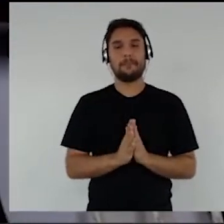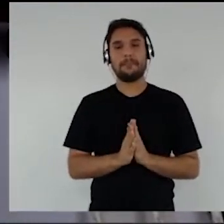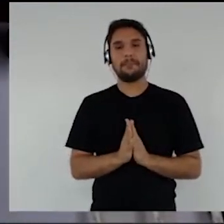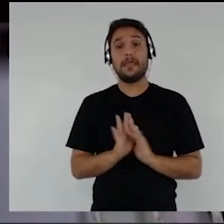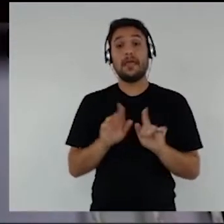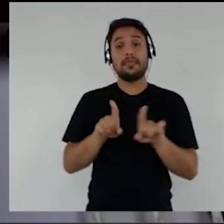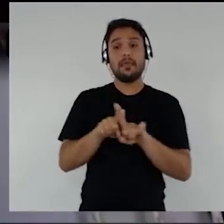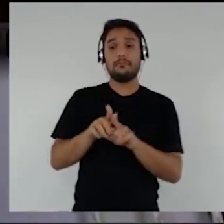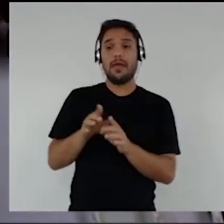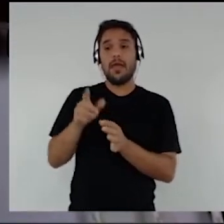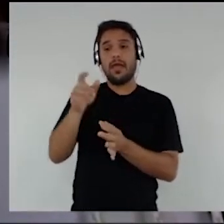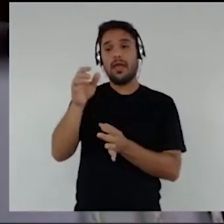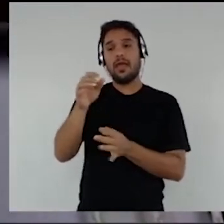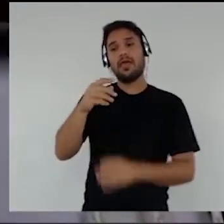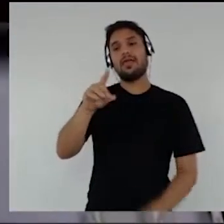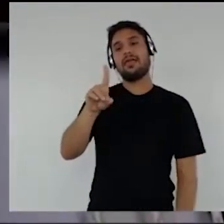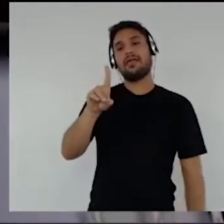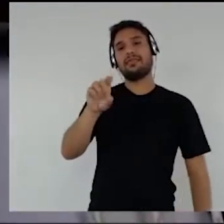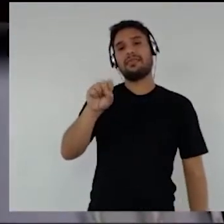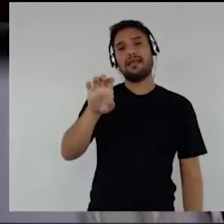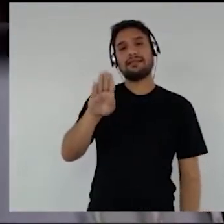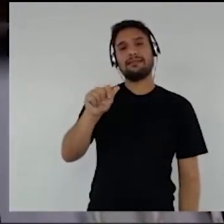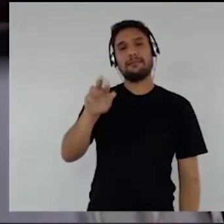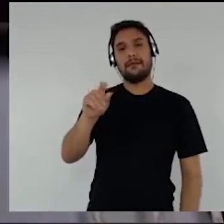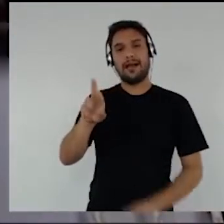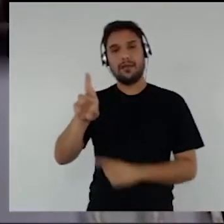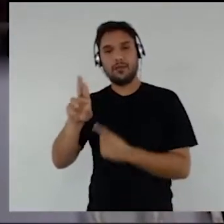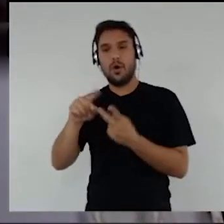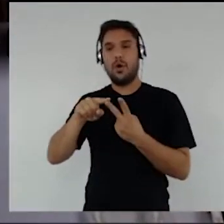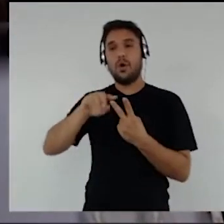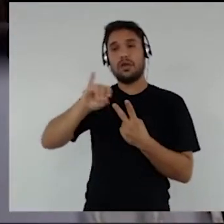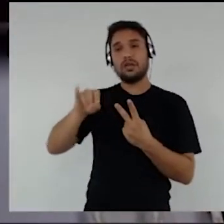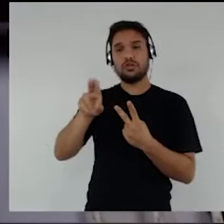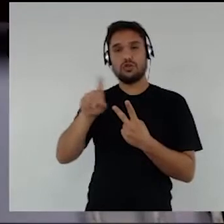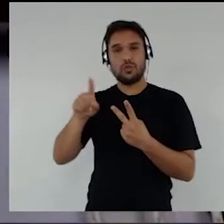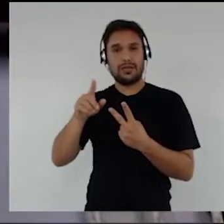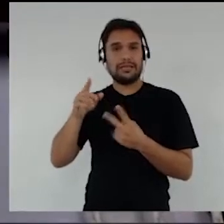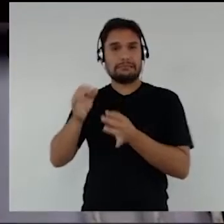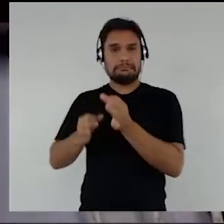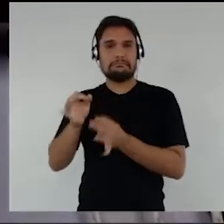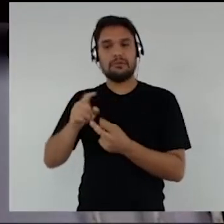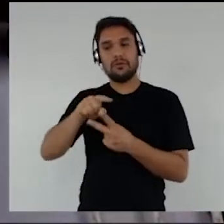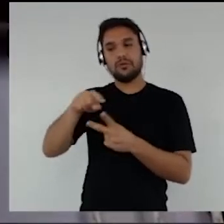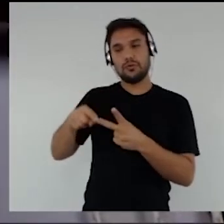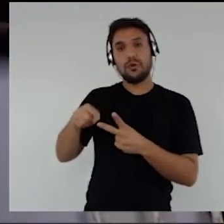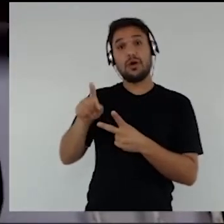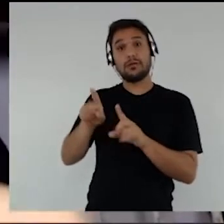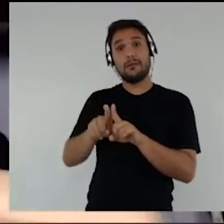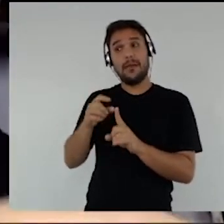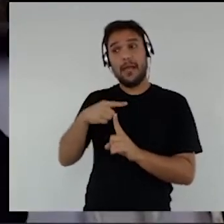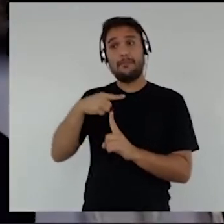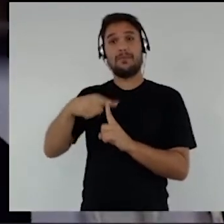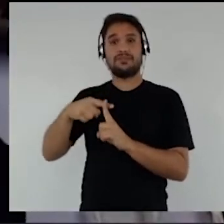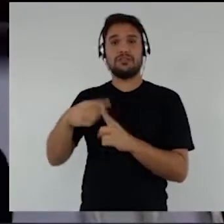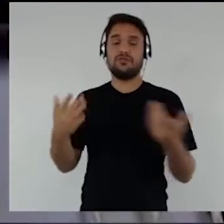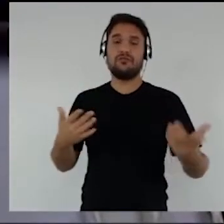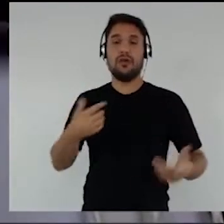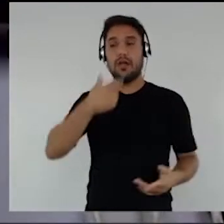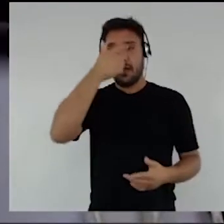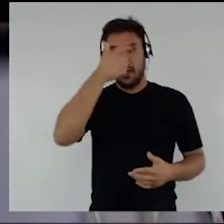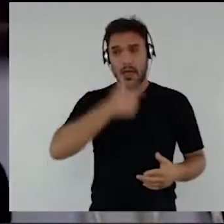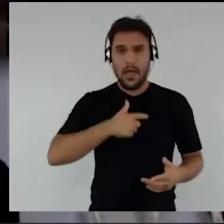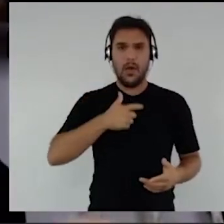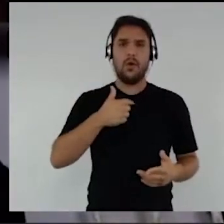os juízes e desembargadores também acho que é um ganho, pela mesma razão. Né? Eu tô sendo